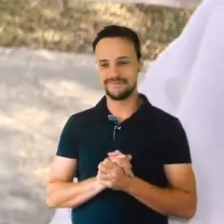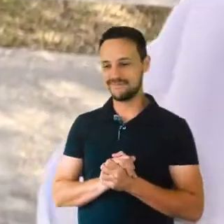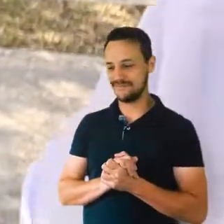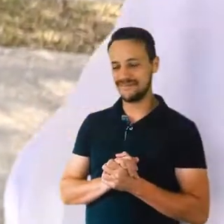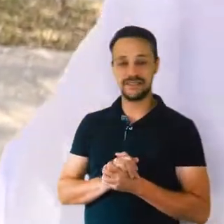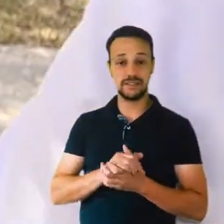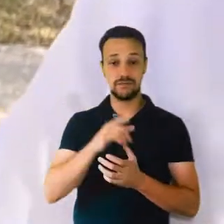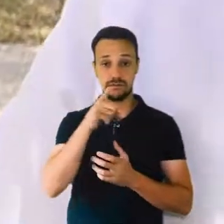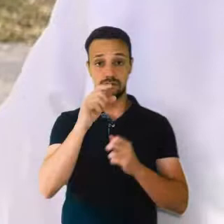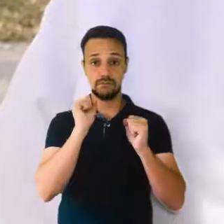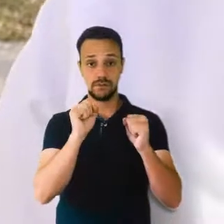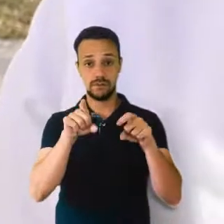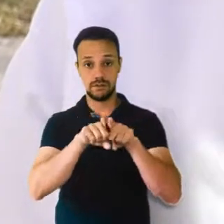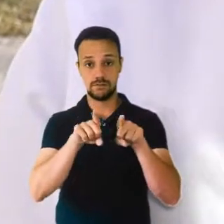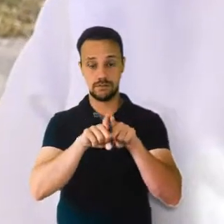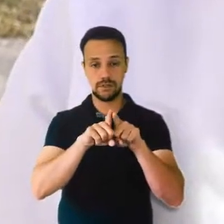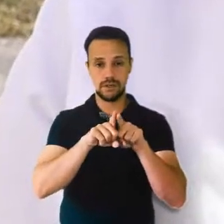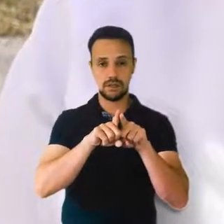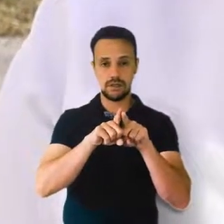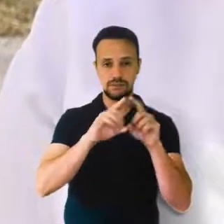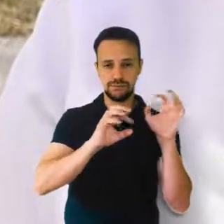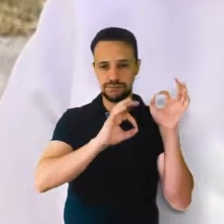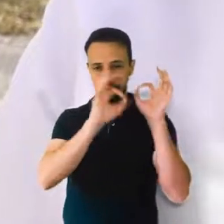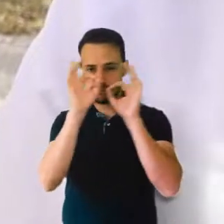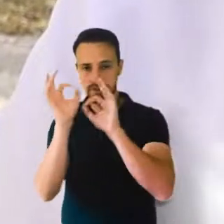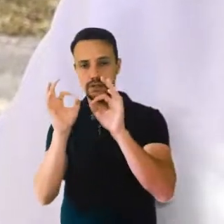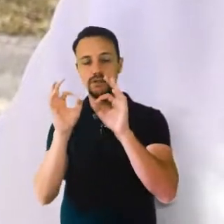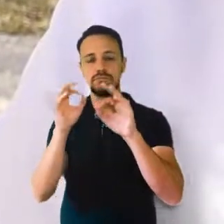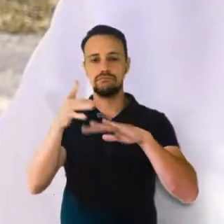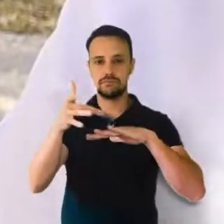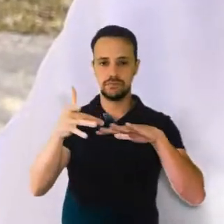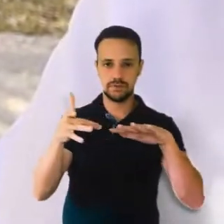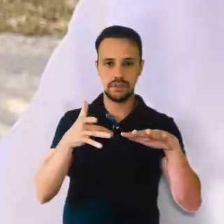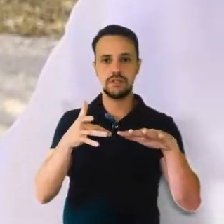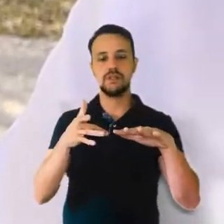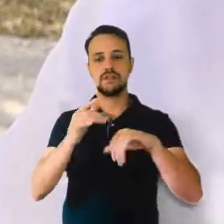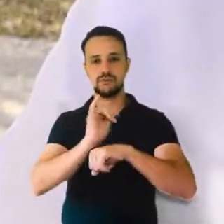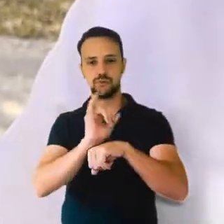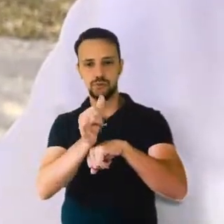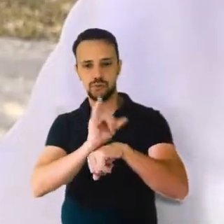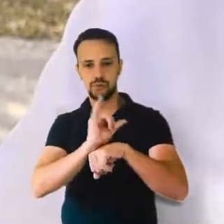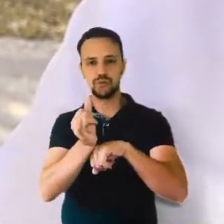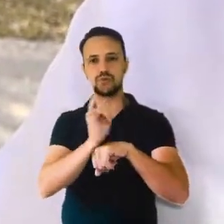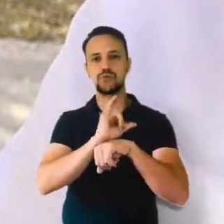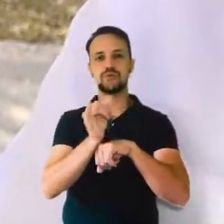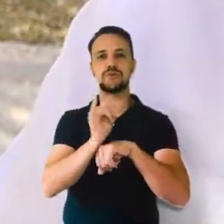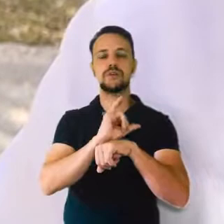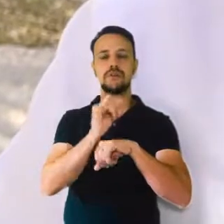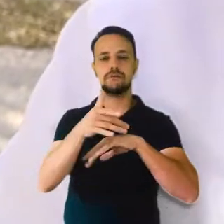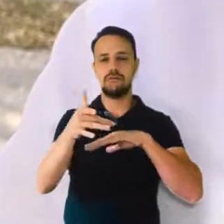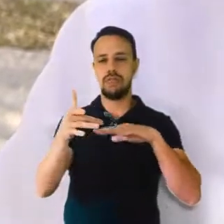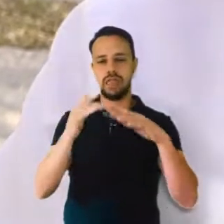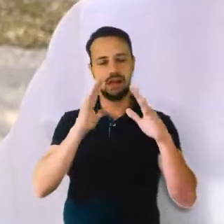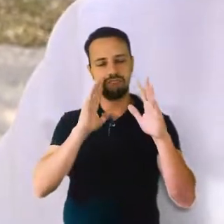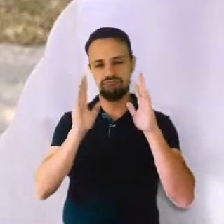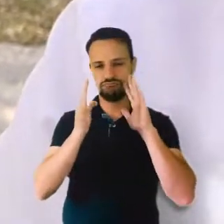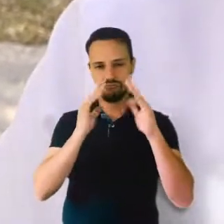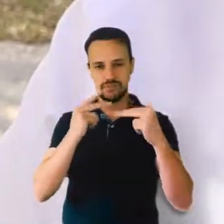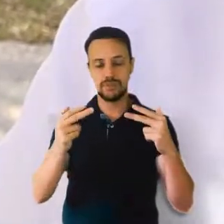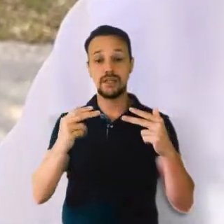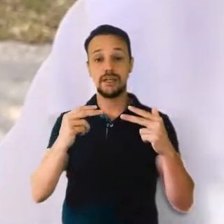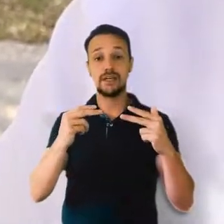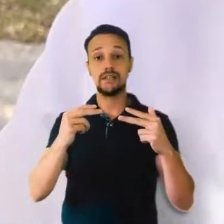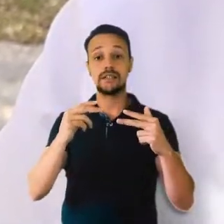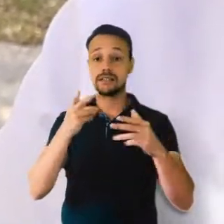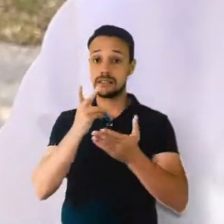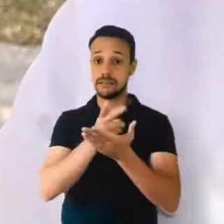também acompanhar a gente pelas redes sociais, pelo YouTube, Facebook e Instagram. E lembrando que o nosso programa